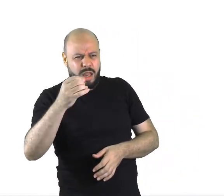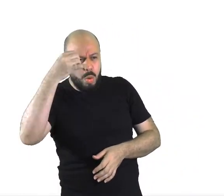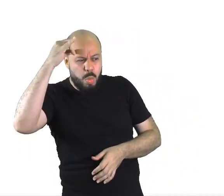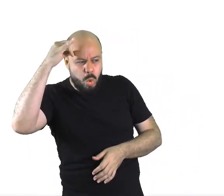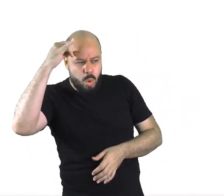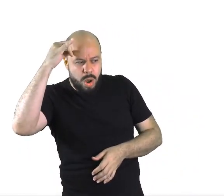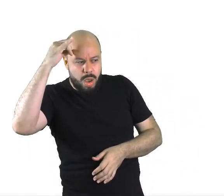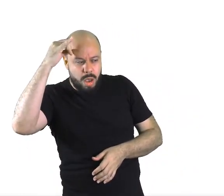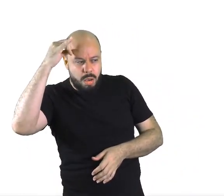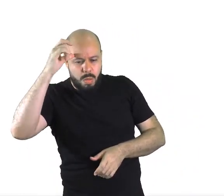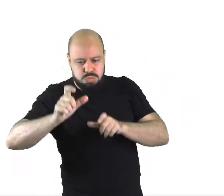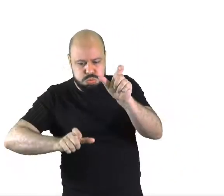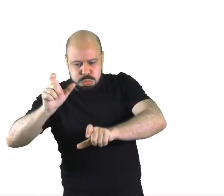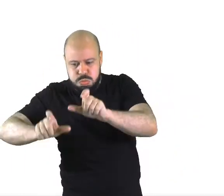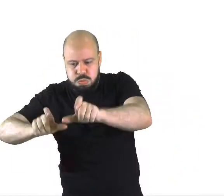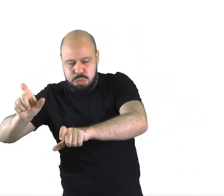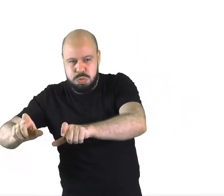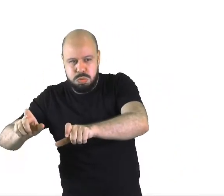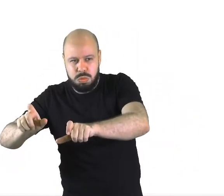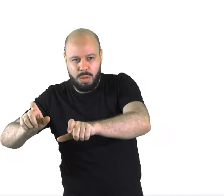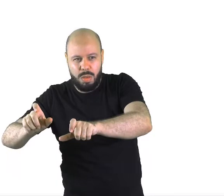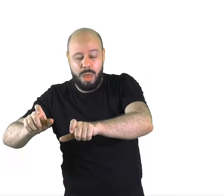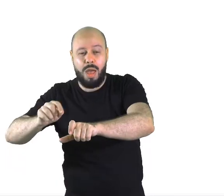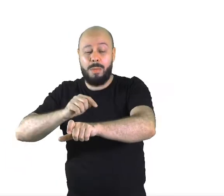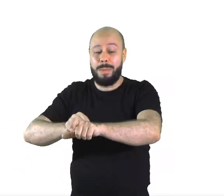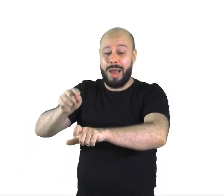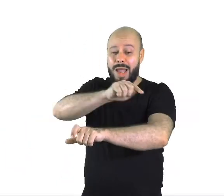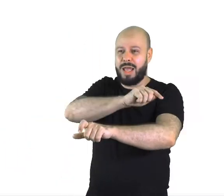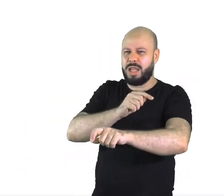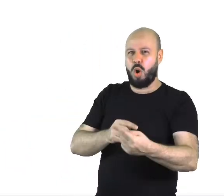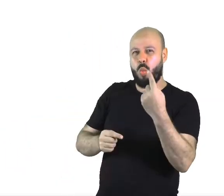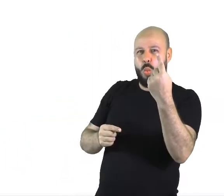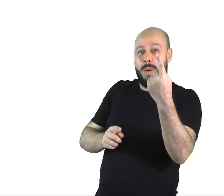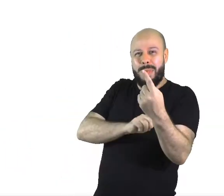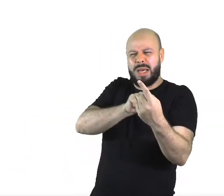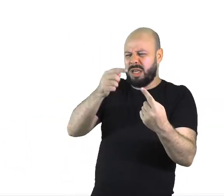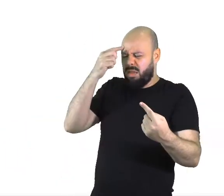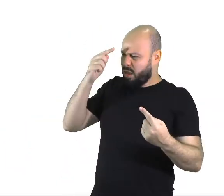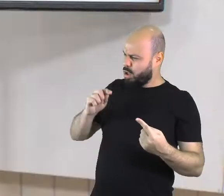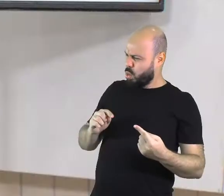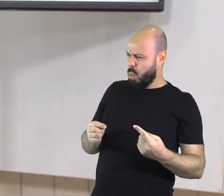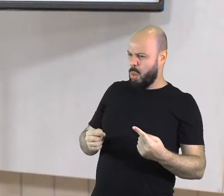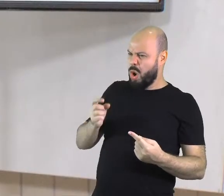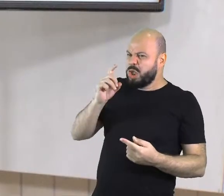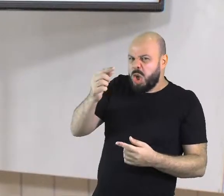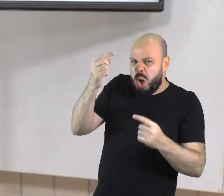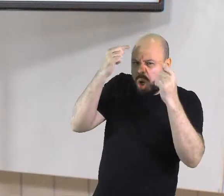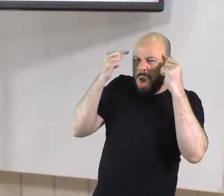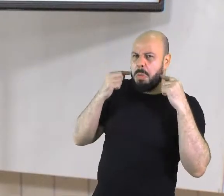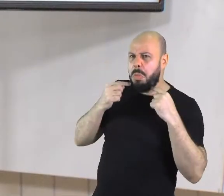bois, nessa criação extensa. E ele aqui não entendeu, o que gerou